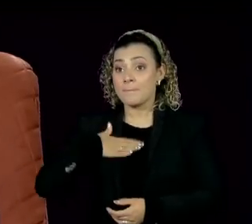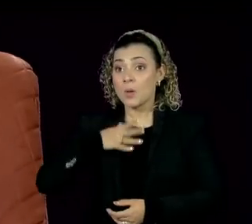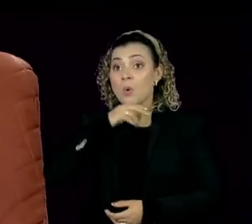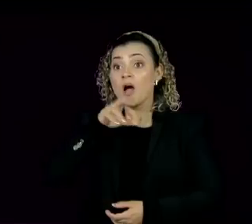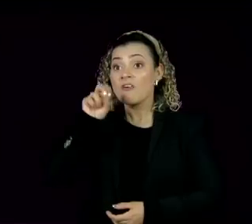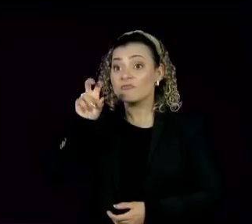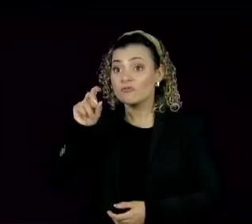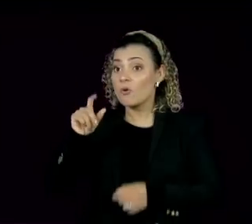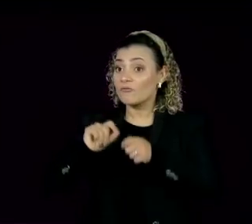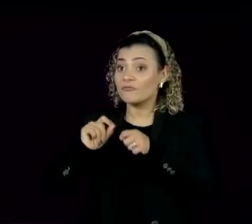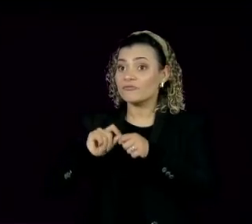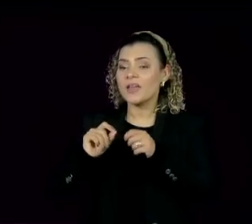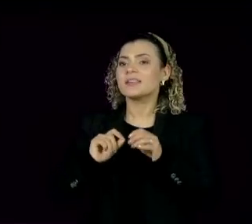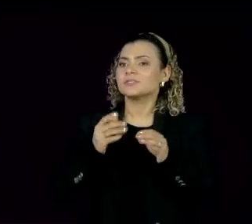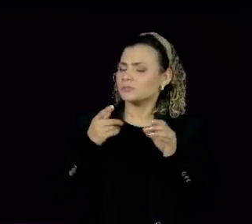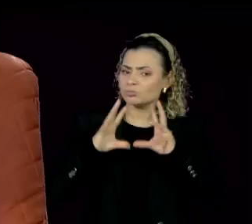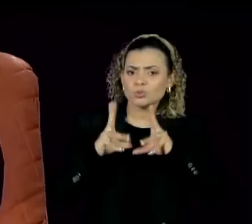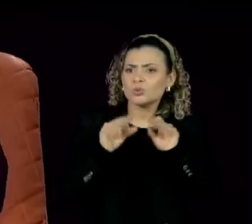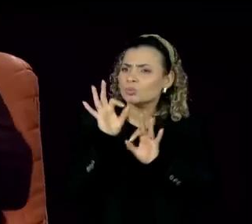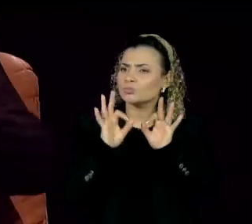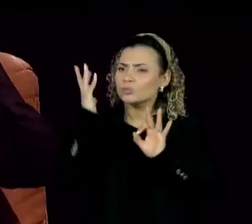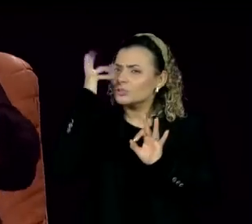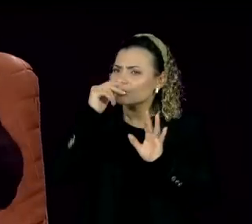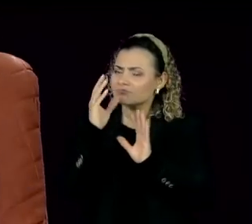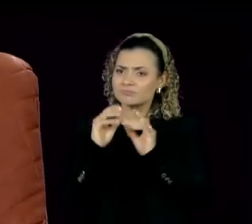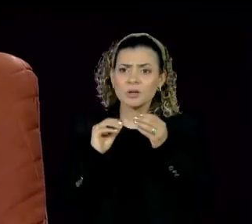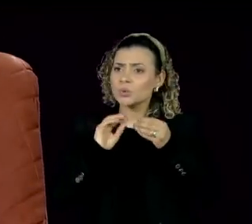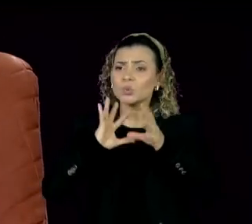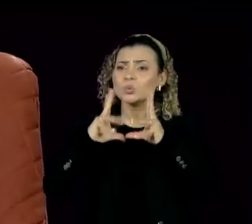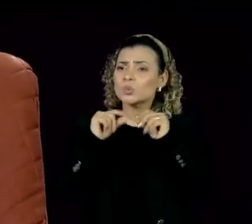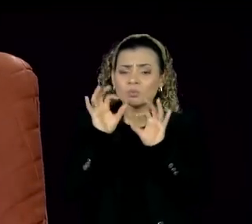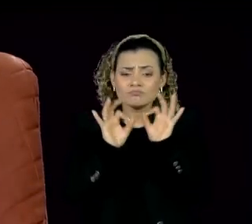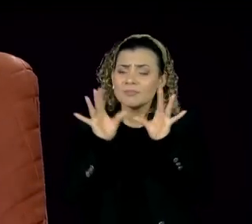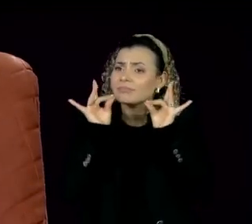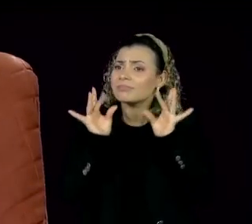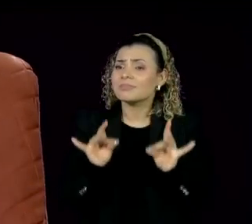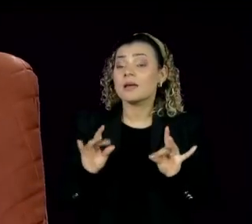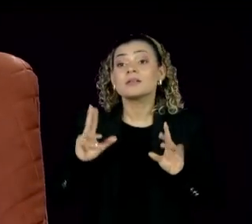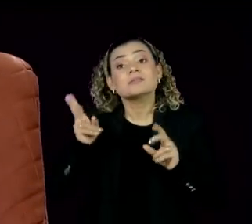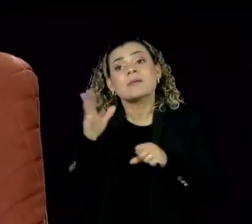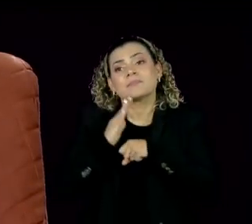capa do LP. Olha que legal. Então era tudo muito